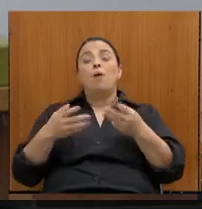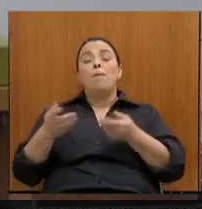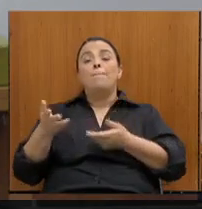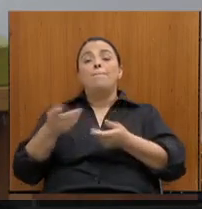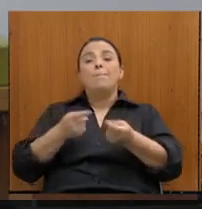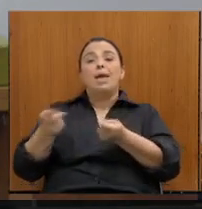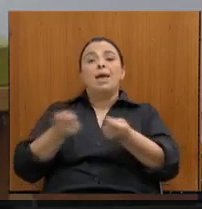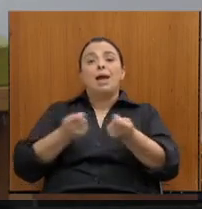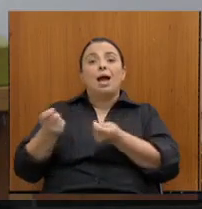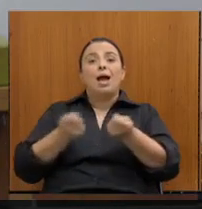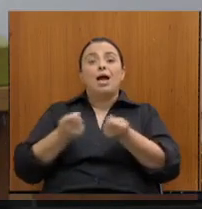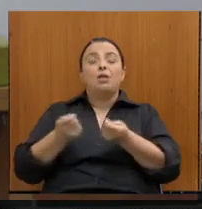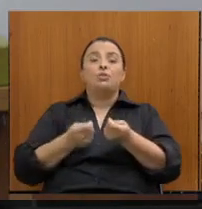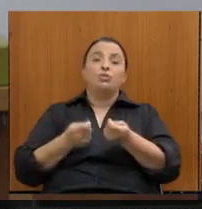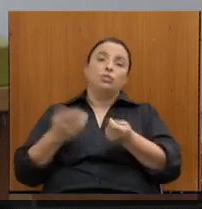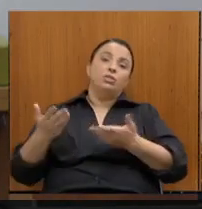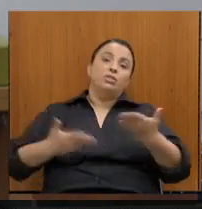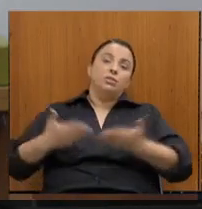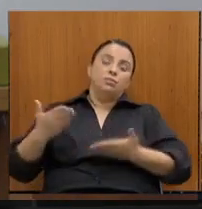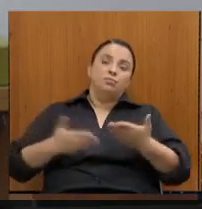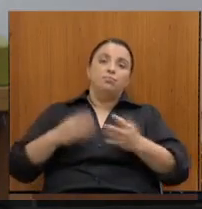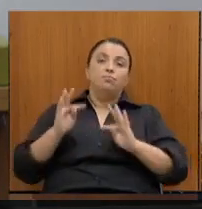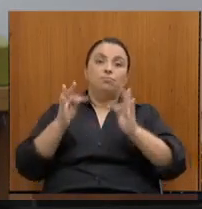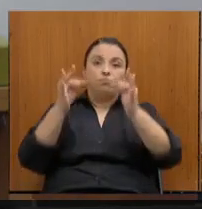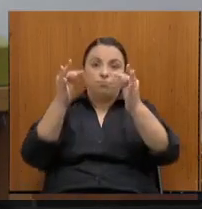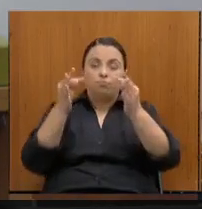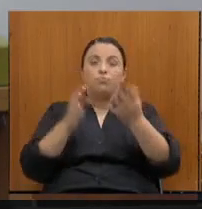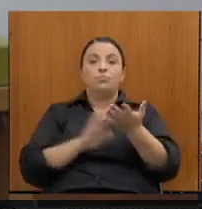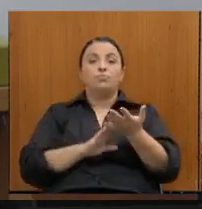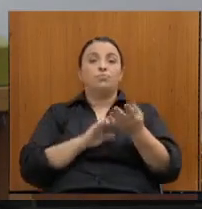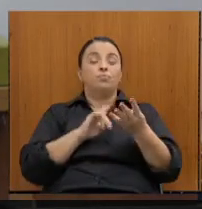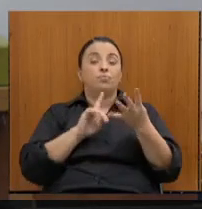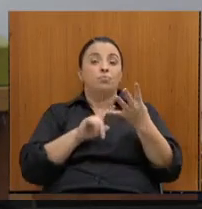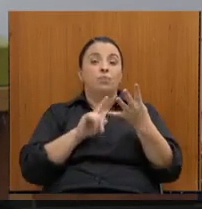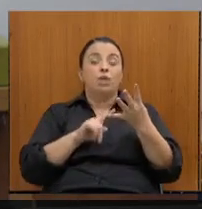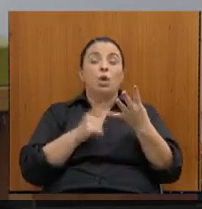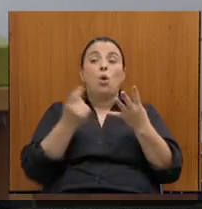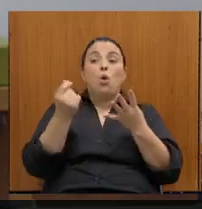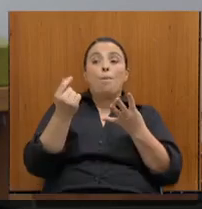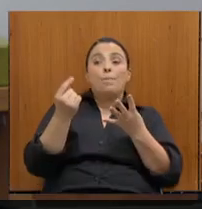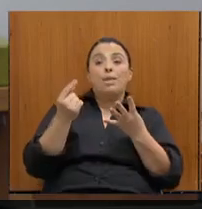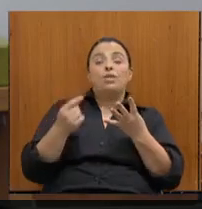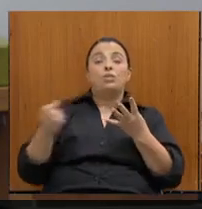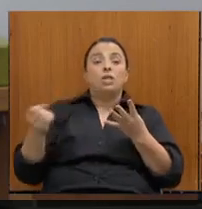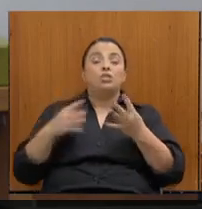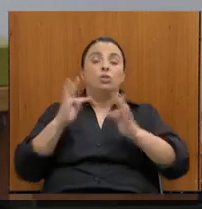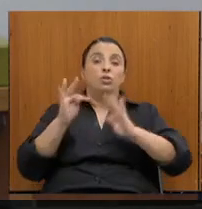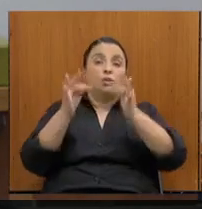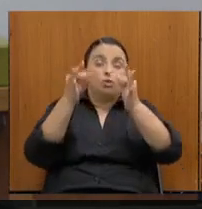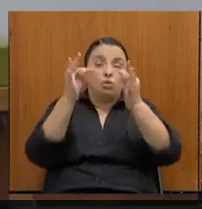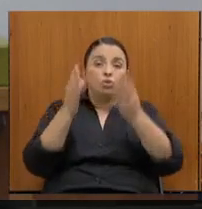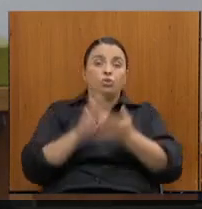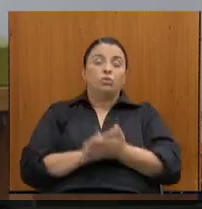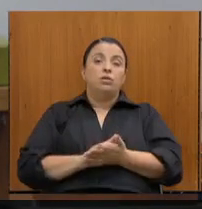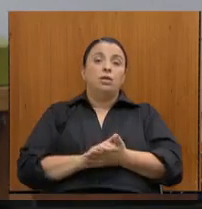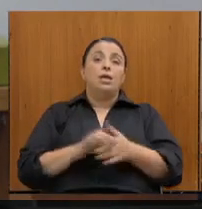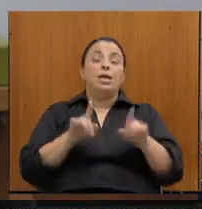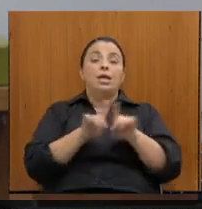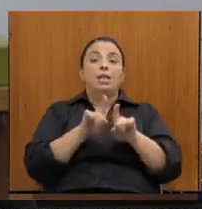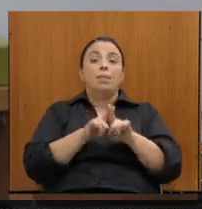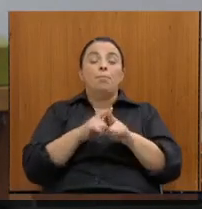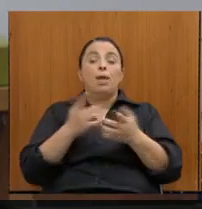validação de curso de serviços das novas tecnologias e promoção de escala de mercado e